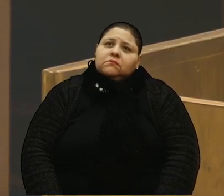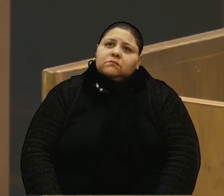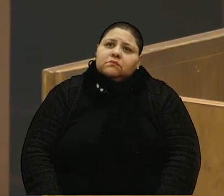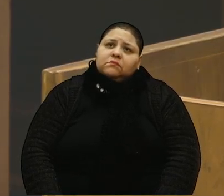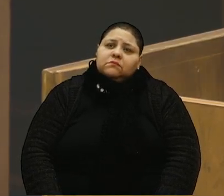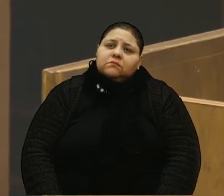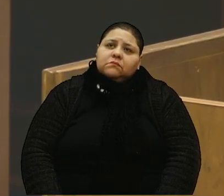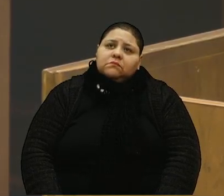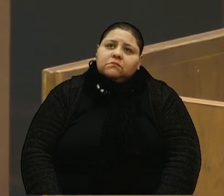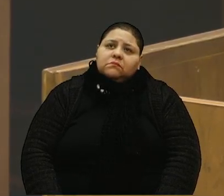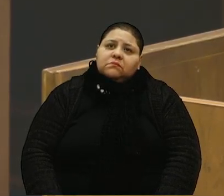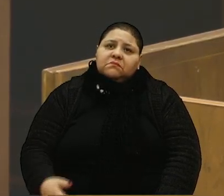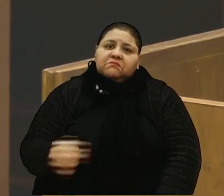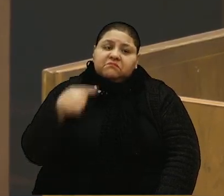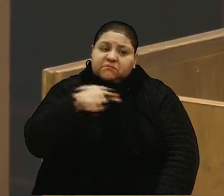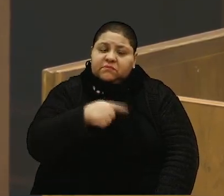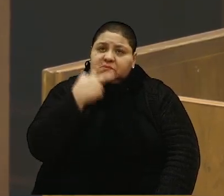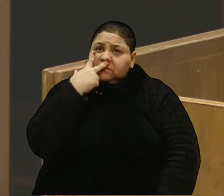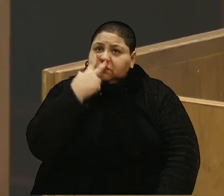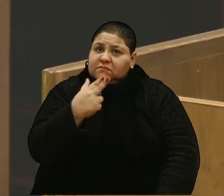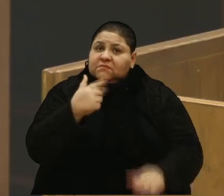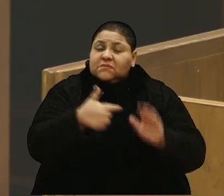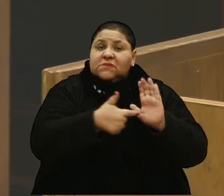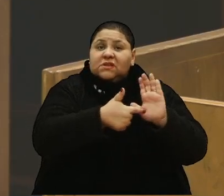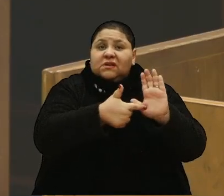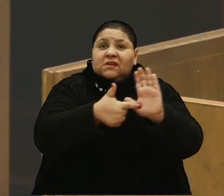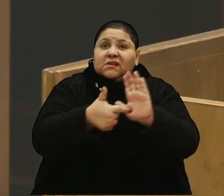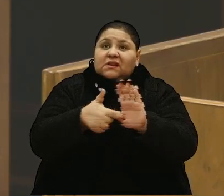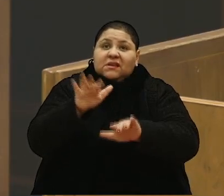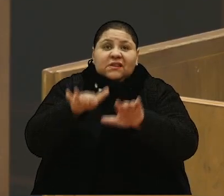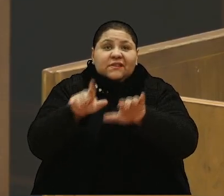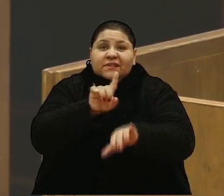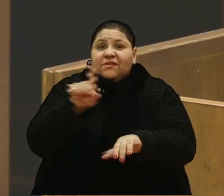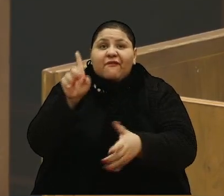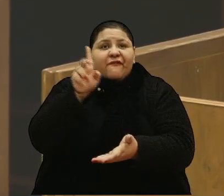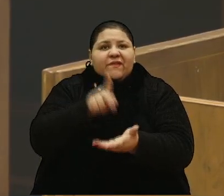Uma situação como essa mostra que nem tudo é verdade.